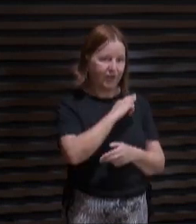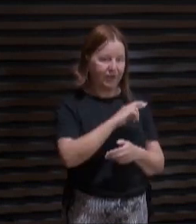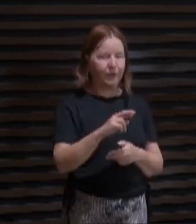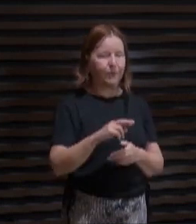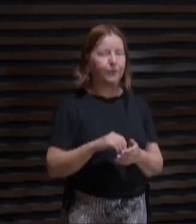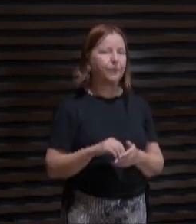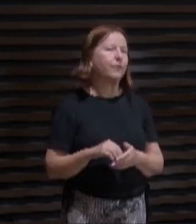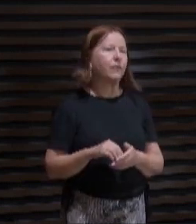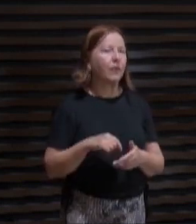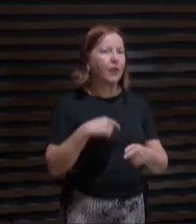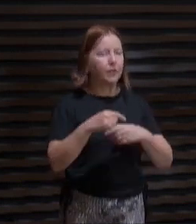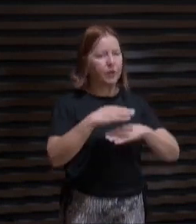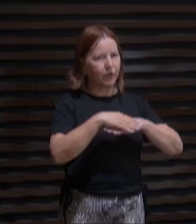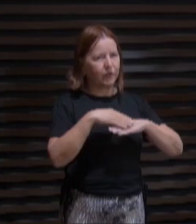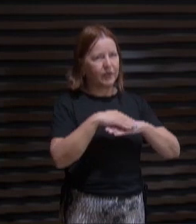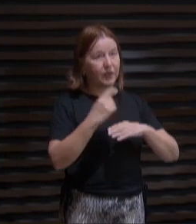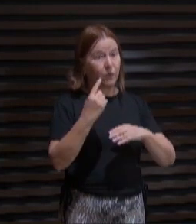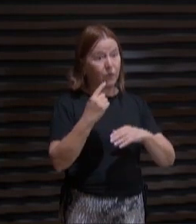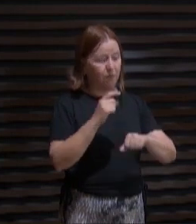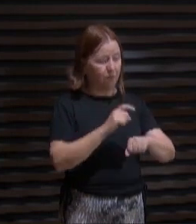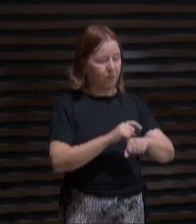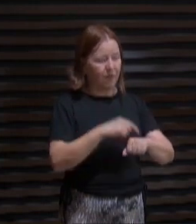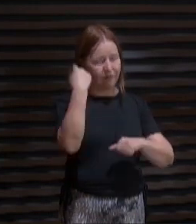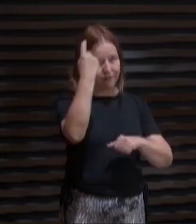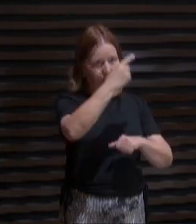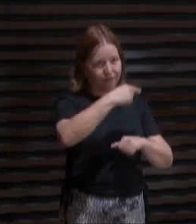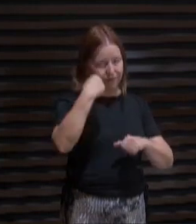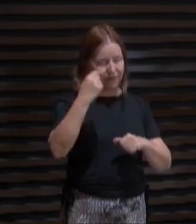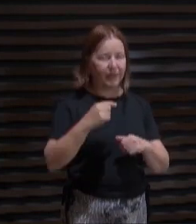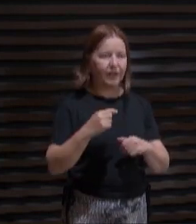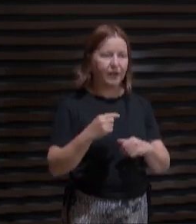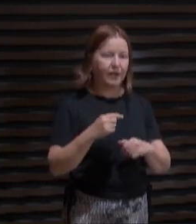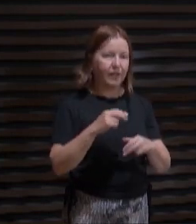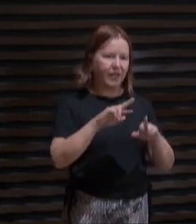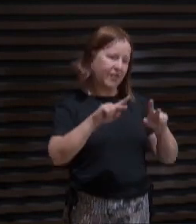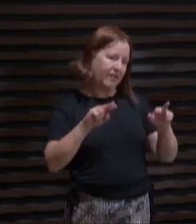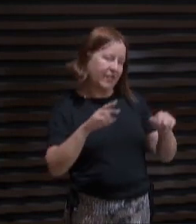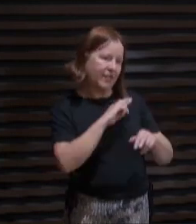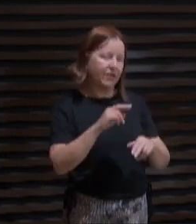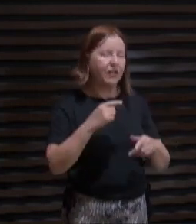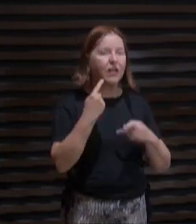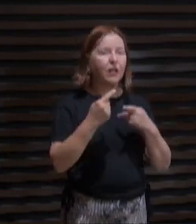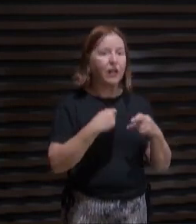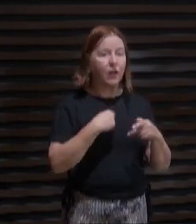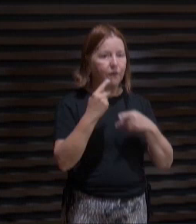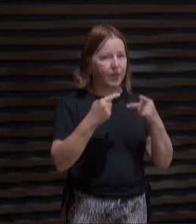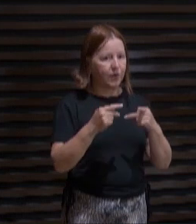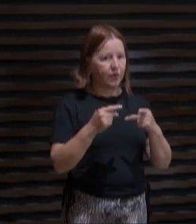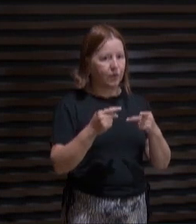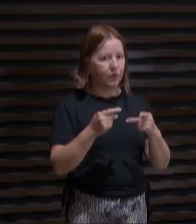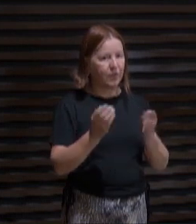Depois de conversar uma hora sobre as várias religiões, eu disse: o cristianismo não é uma